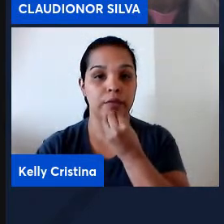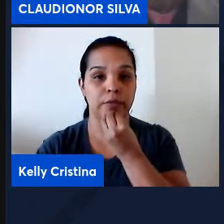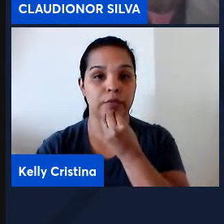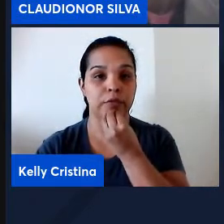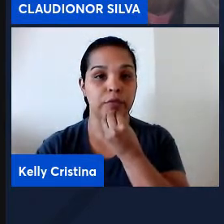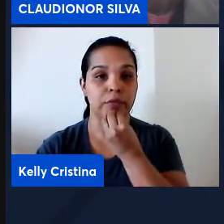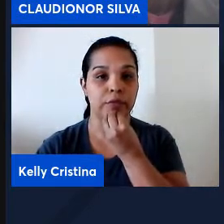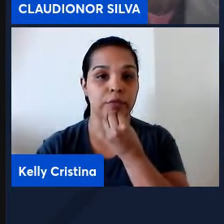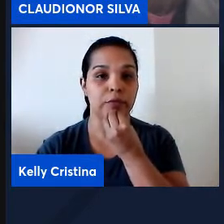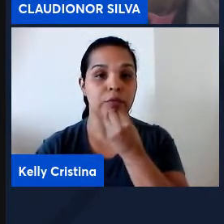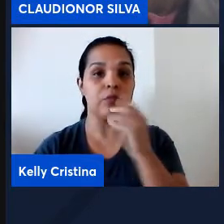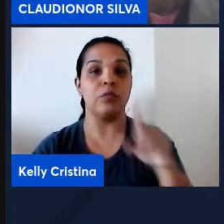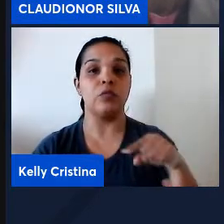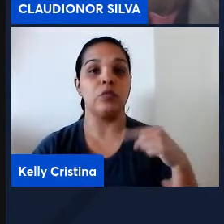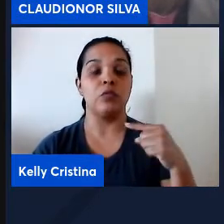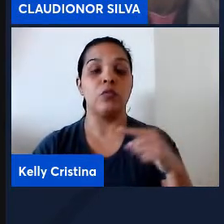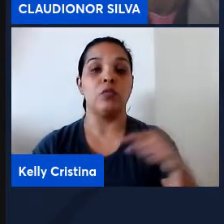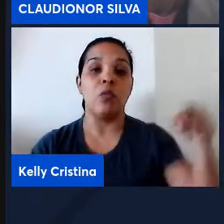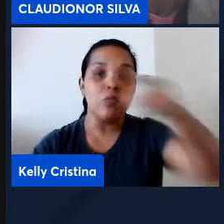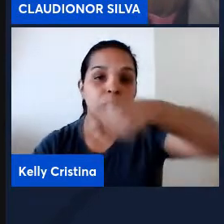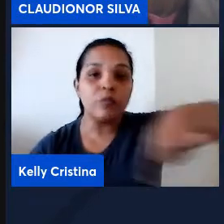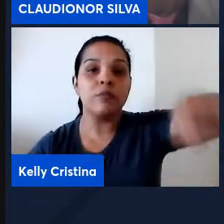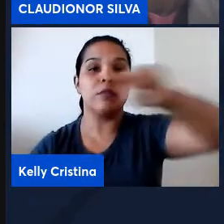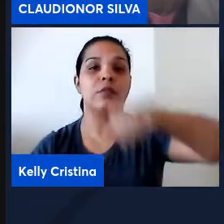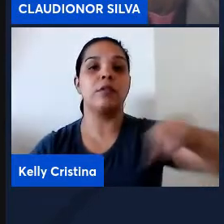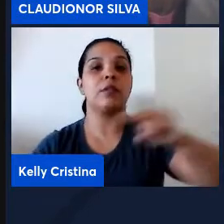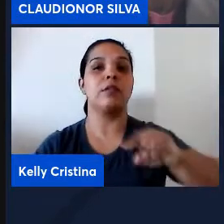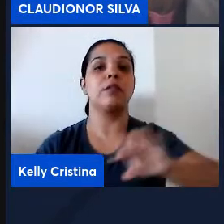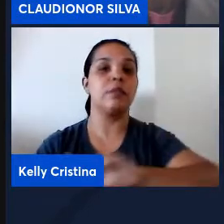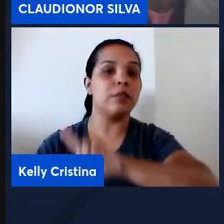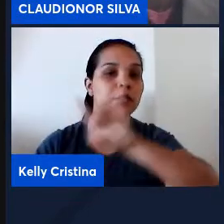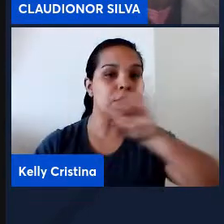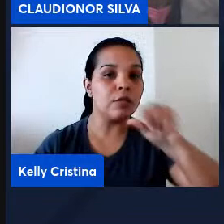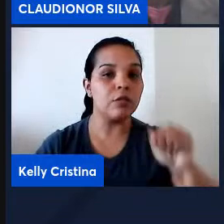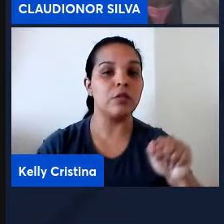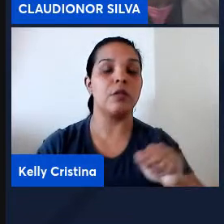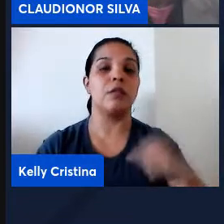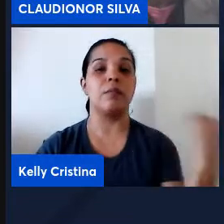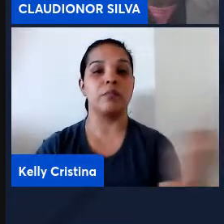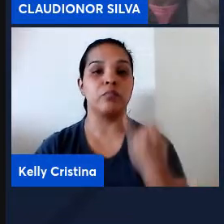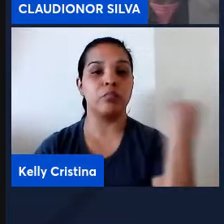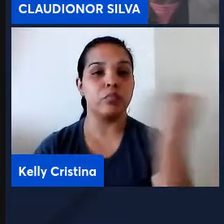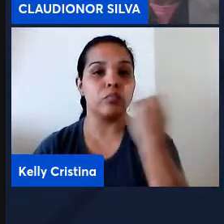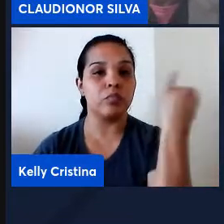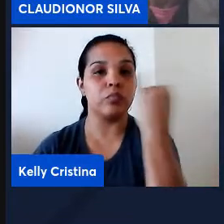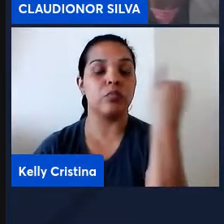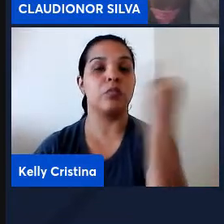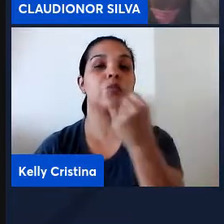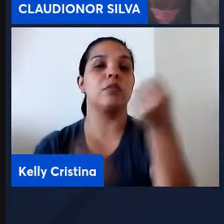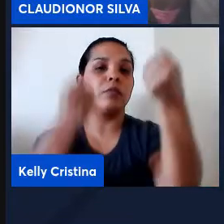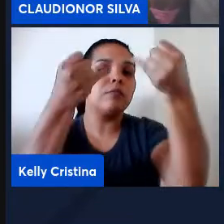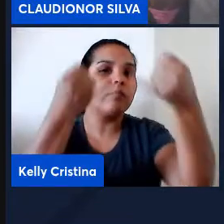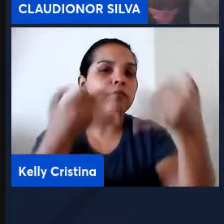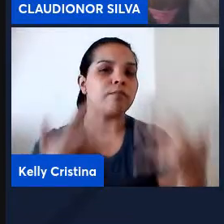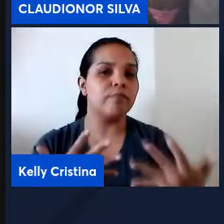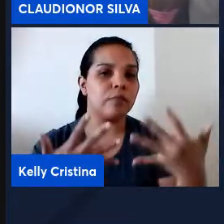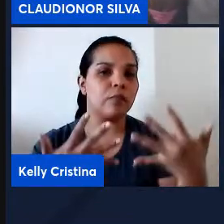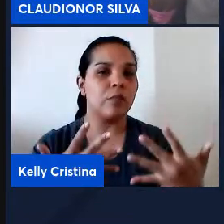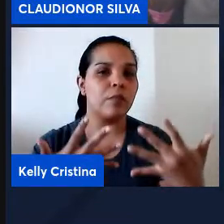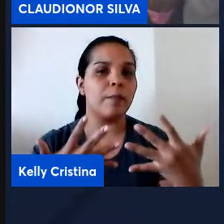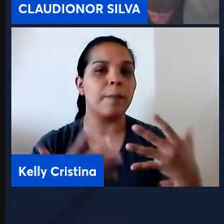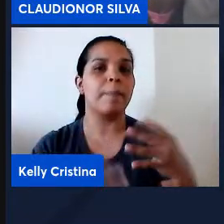com todos vocês nessa data, data importante, como o professor pontuou, Dia